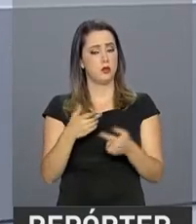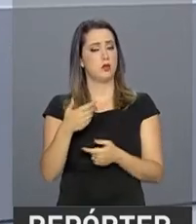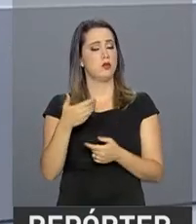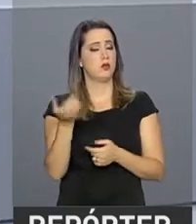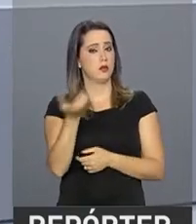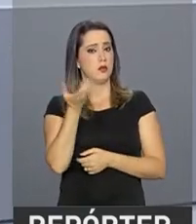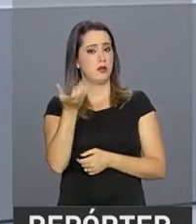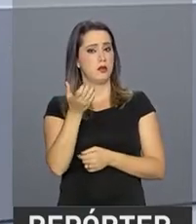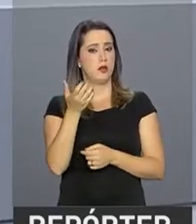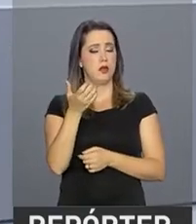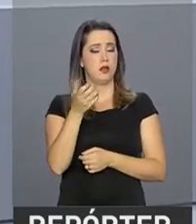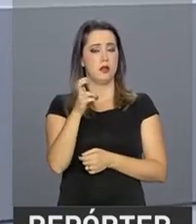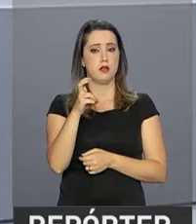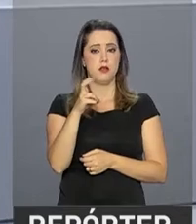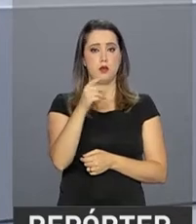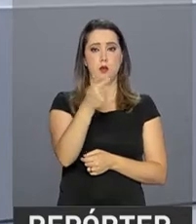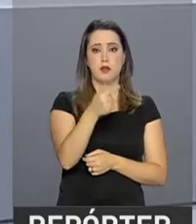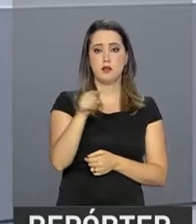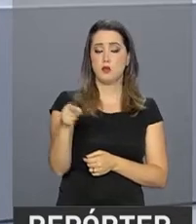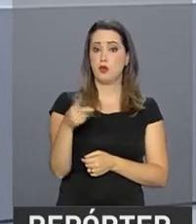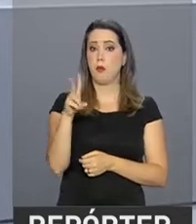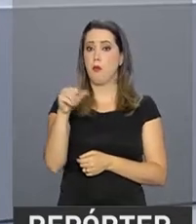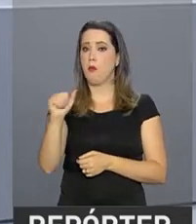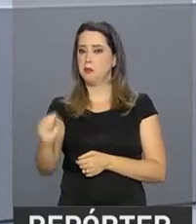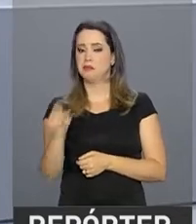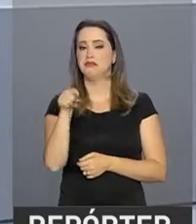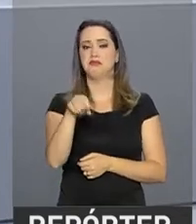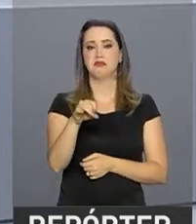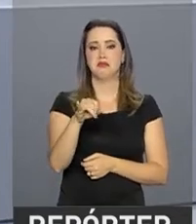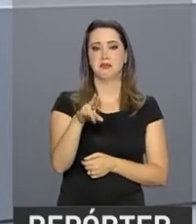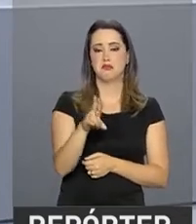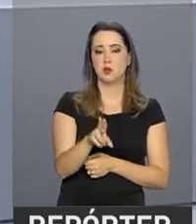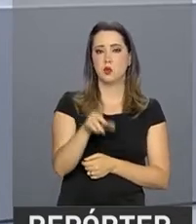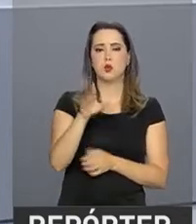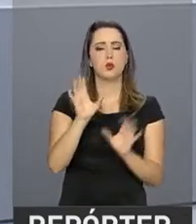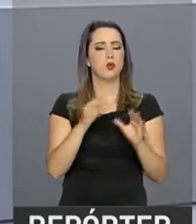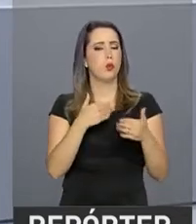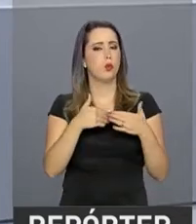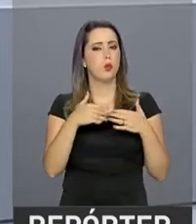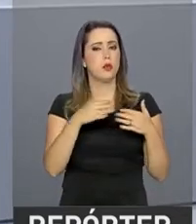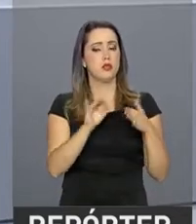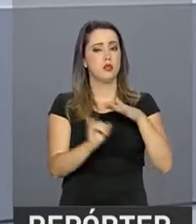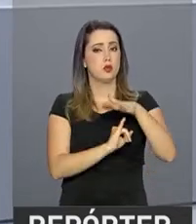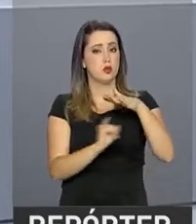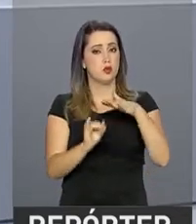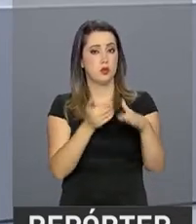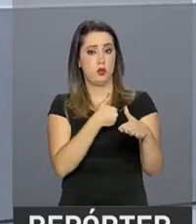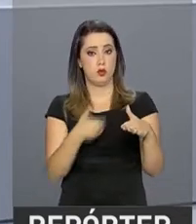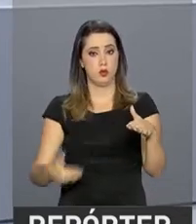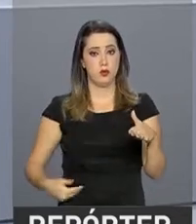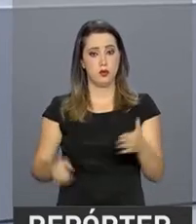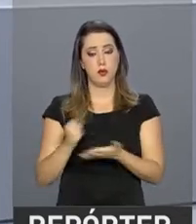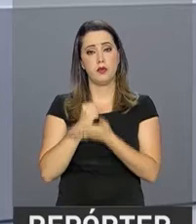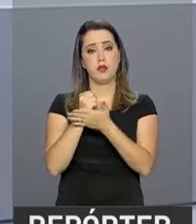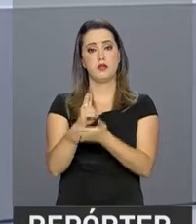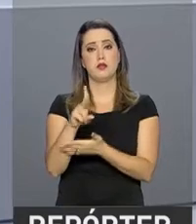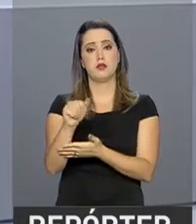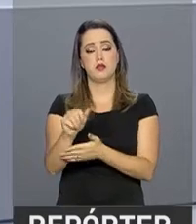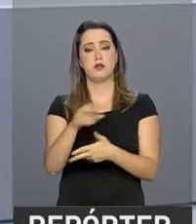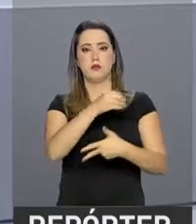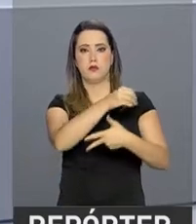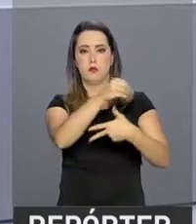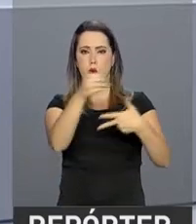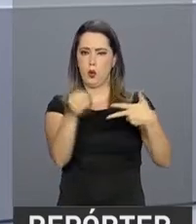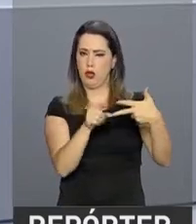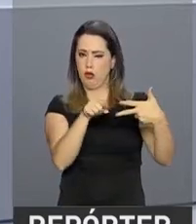57 mil vagas izzo instituições públicas de ensino superior oferecem vagas a estudantes com base nas notas do